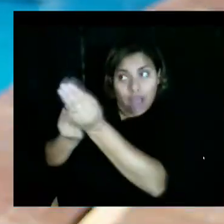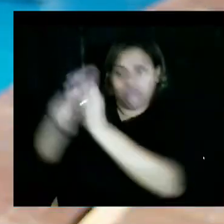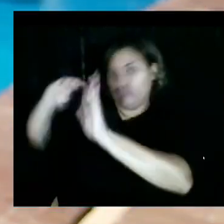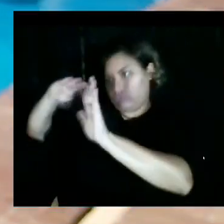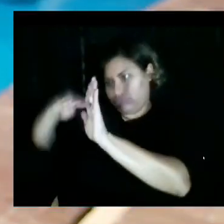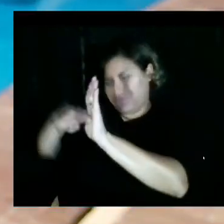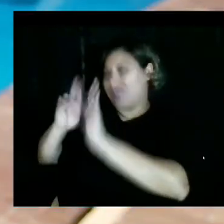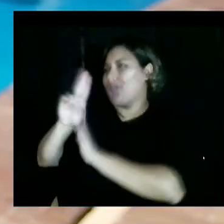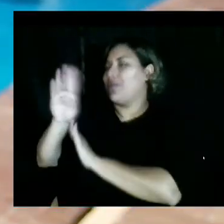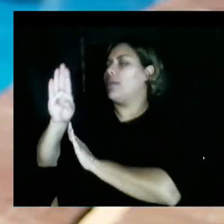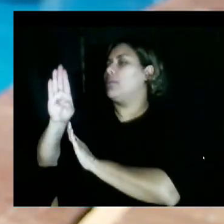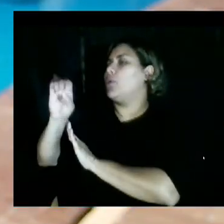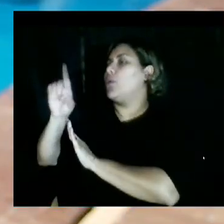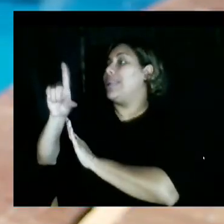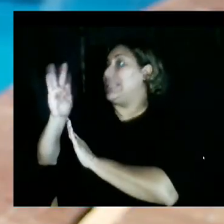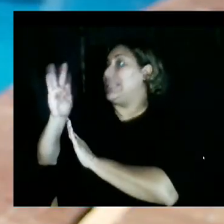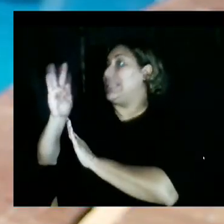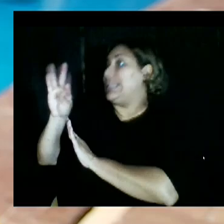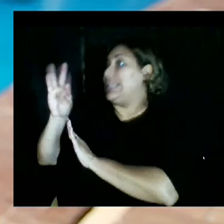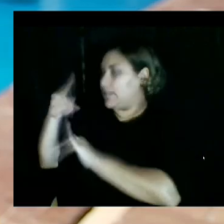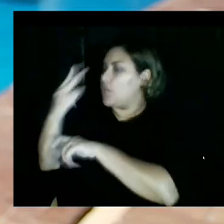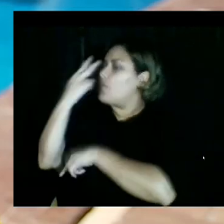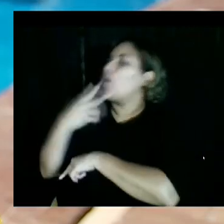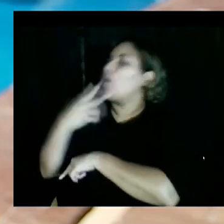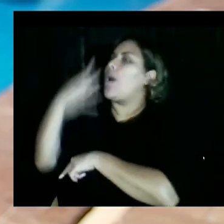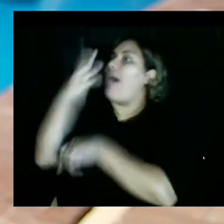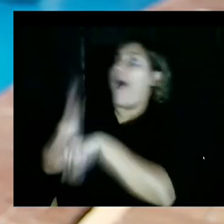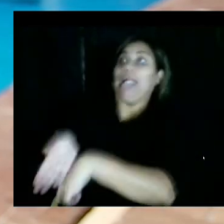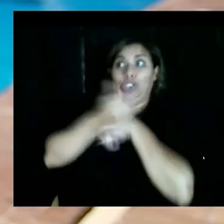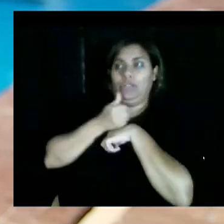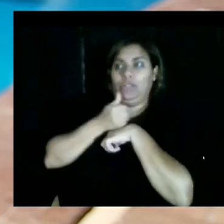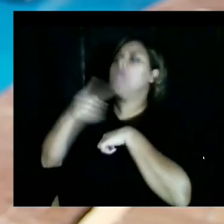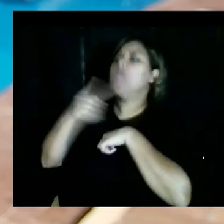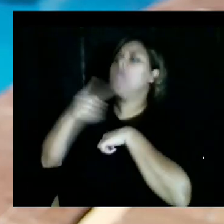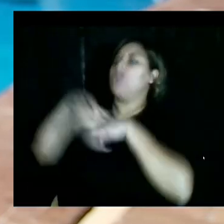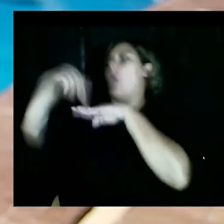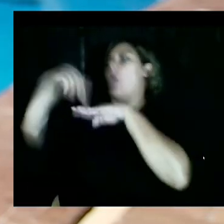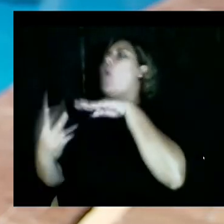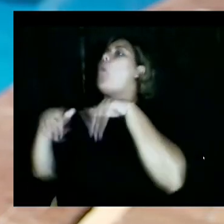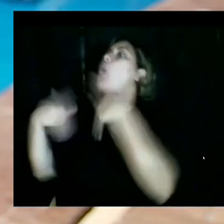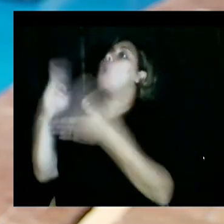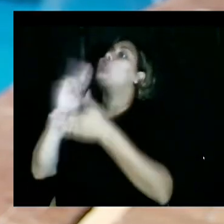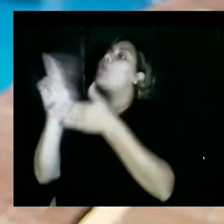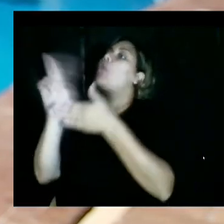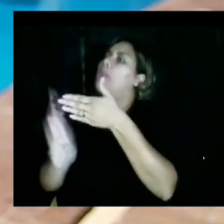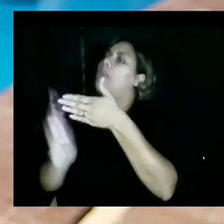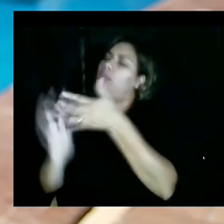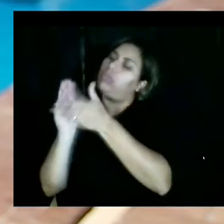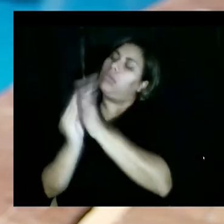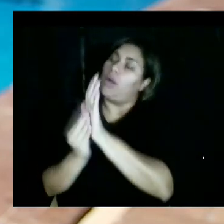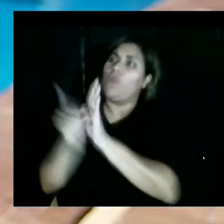horas antes já determinando os saltos que você vai fazer. Você pode alterar essa lista com